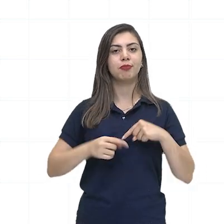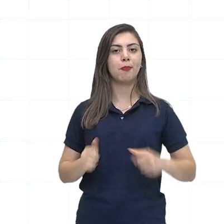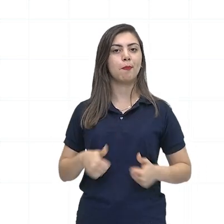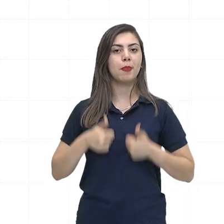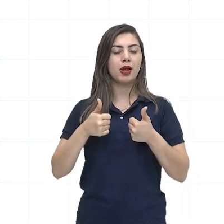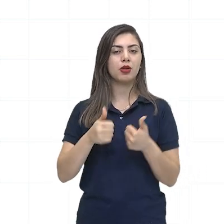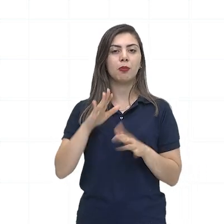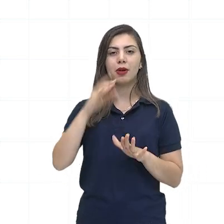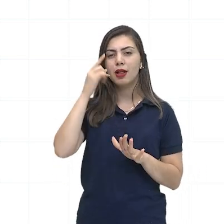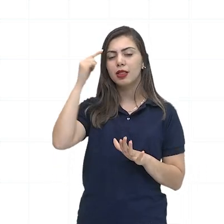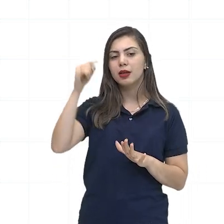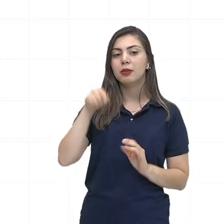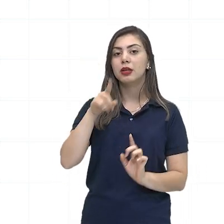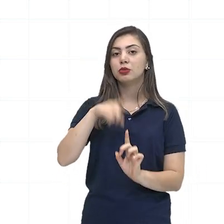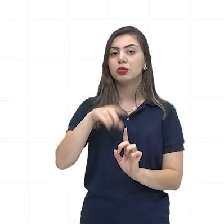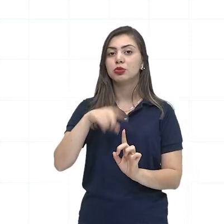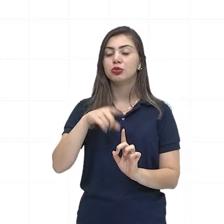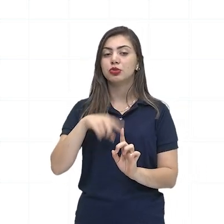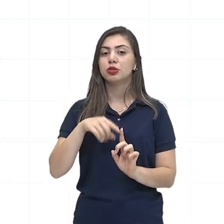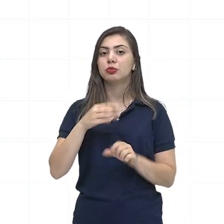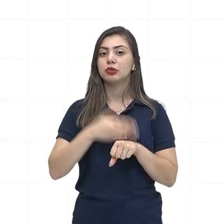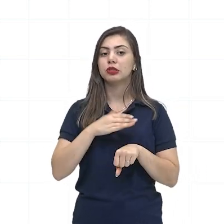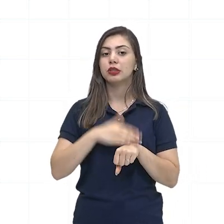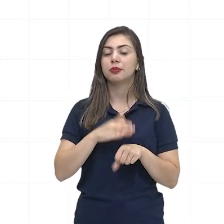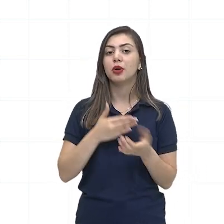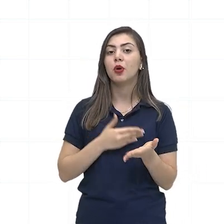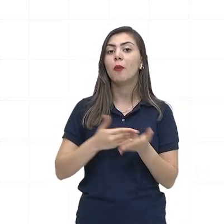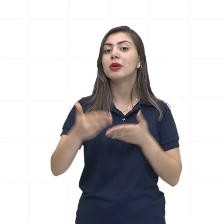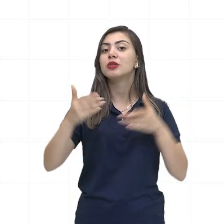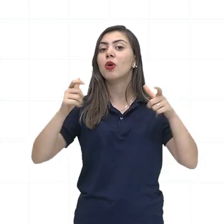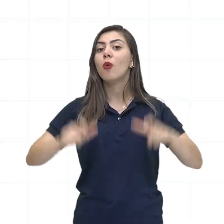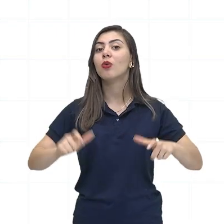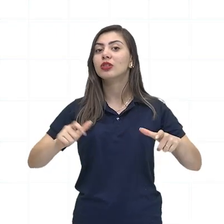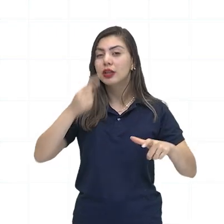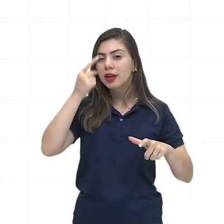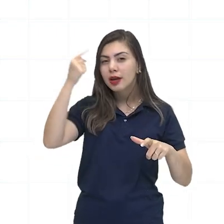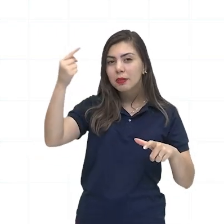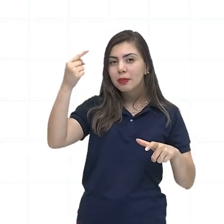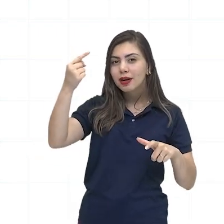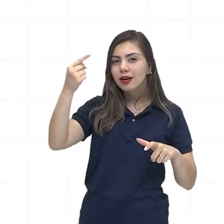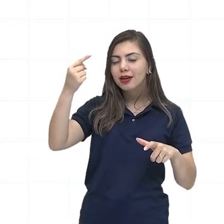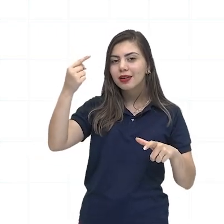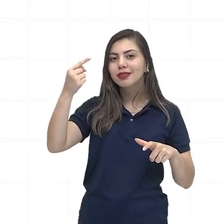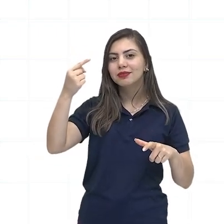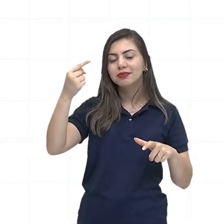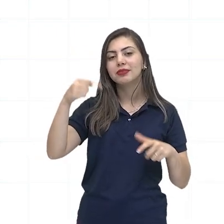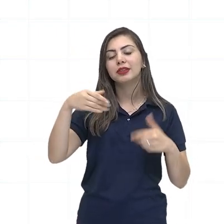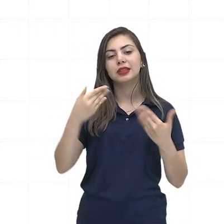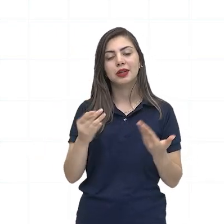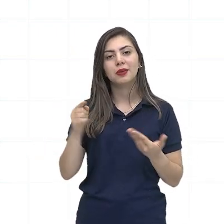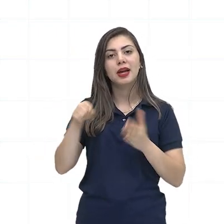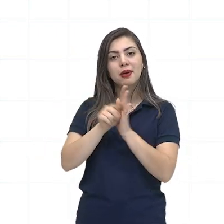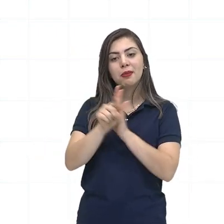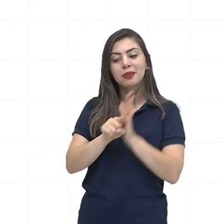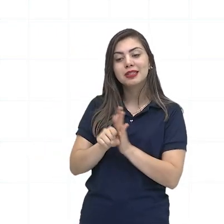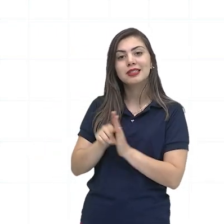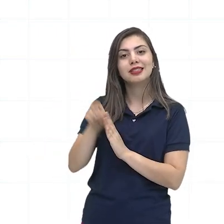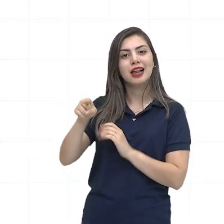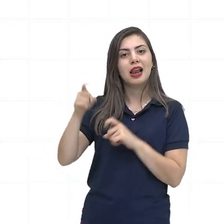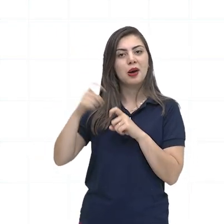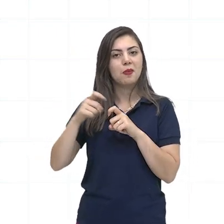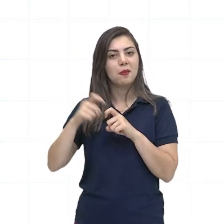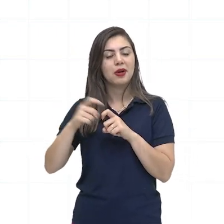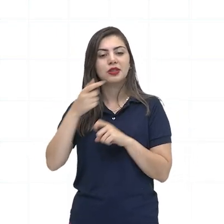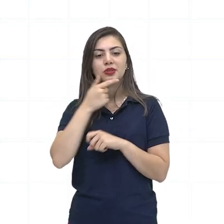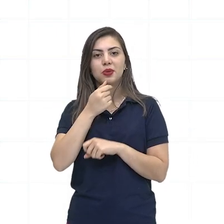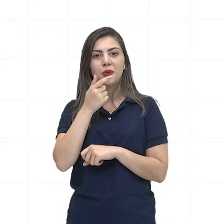capacidade cardiovascular. Lembrando que esse tipo de ginástica nasceu ali da onde? Surgiu da onde? Né? De uma pesquisa lá